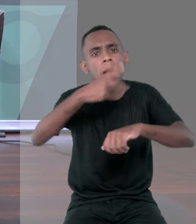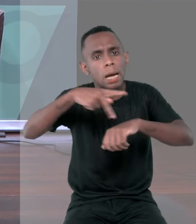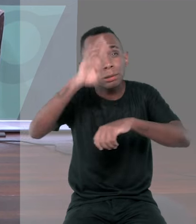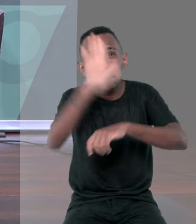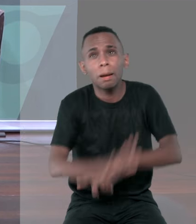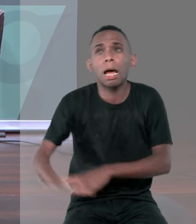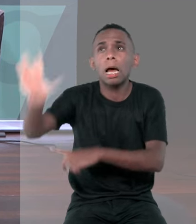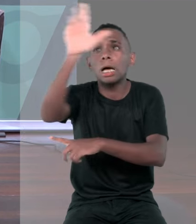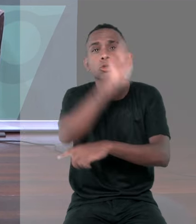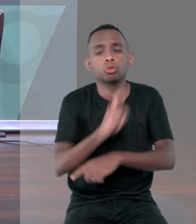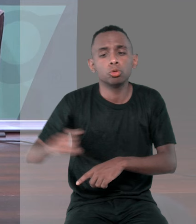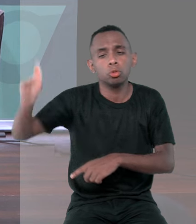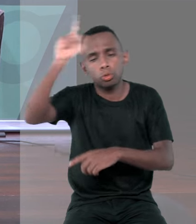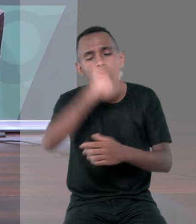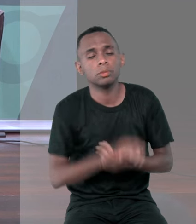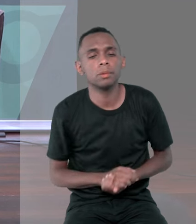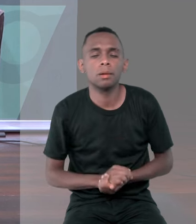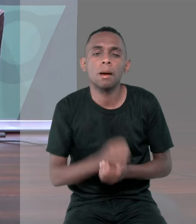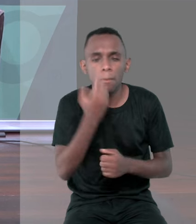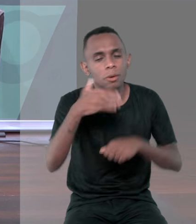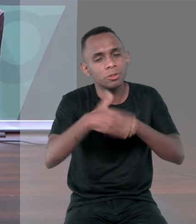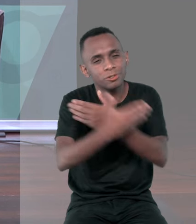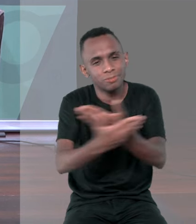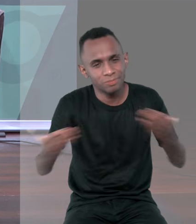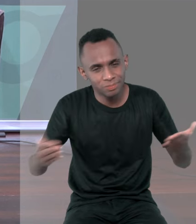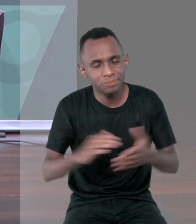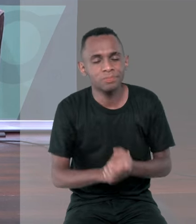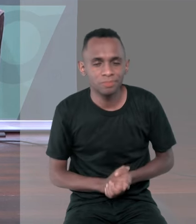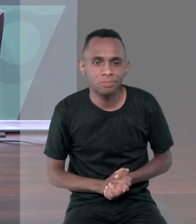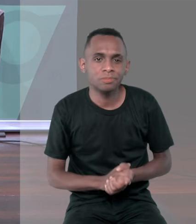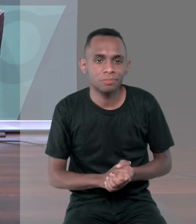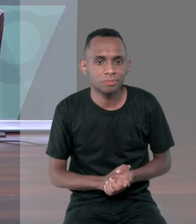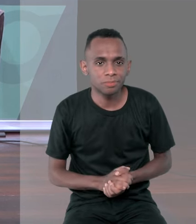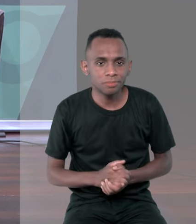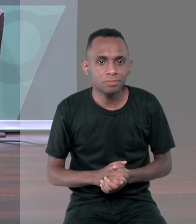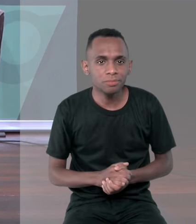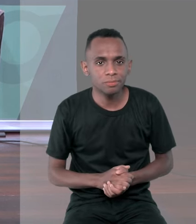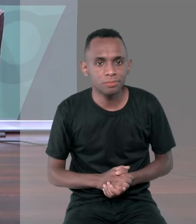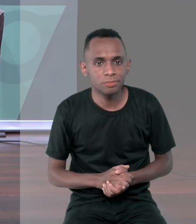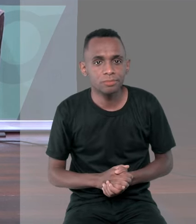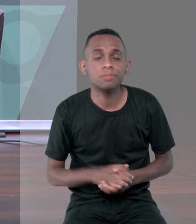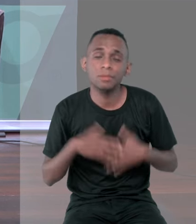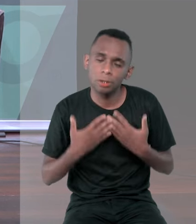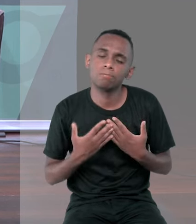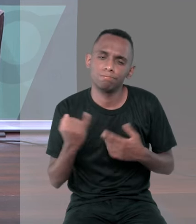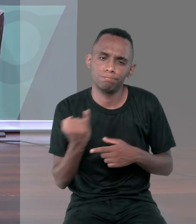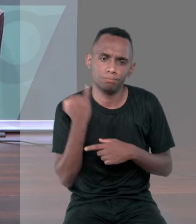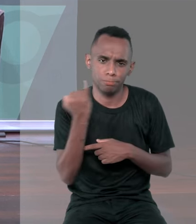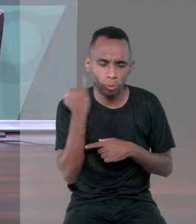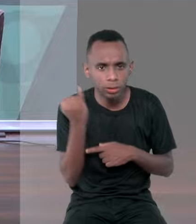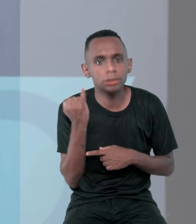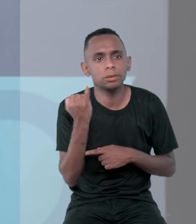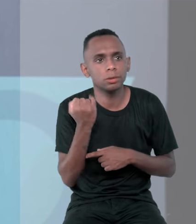isso, Jefferson? É isso. Boa noite a todos. Acho que a ocasião pede que a